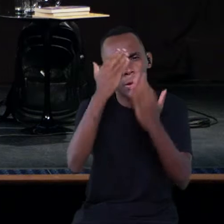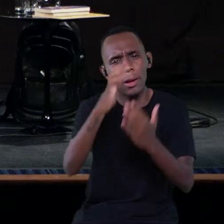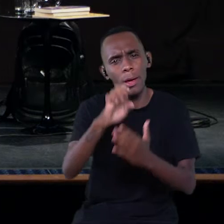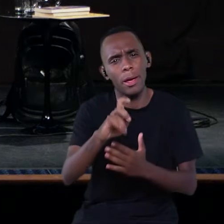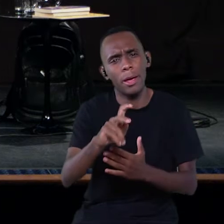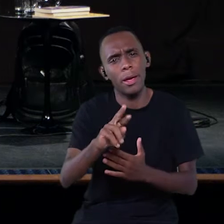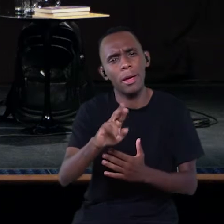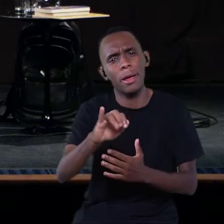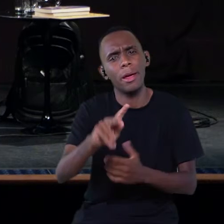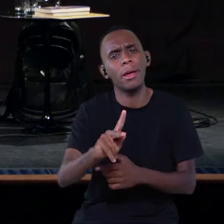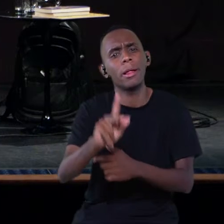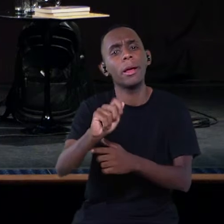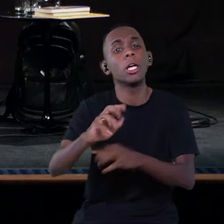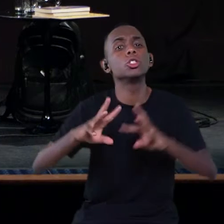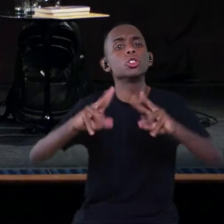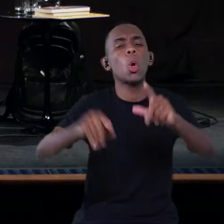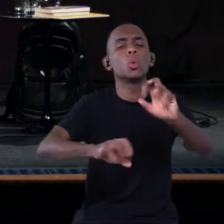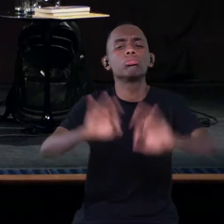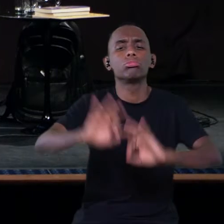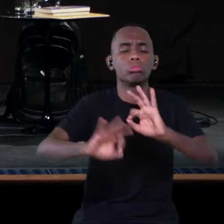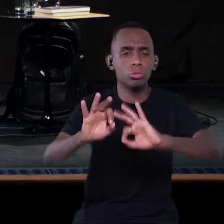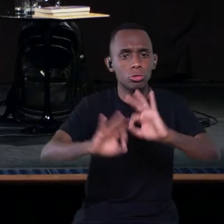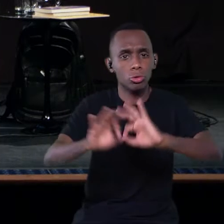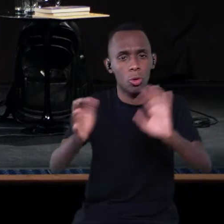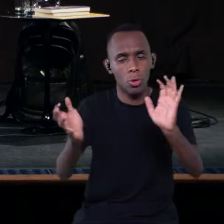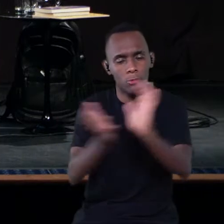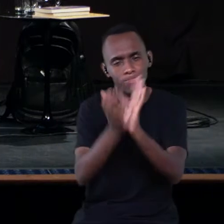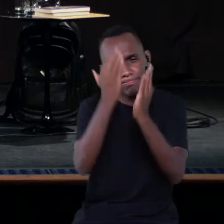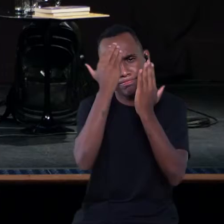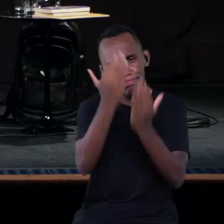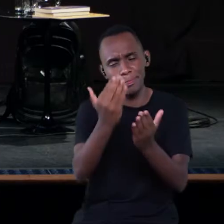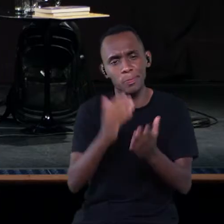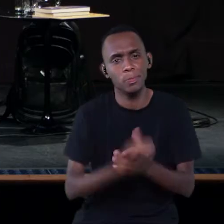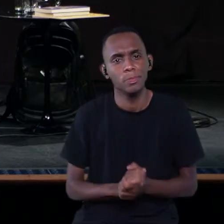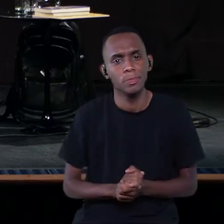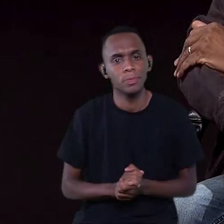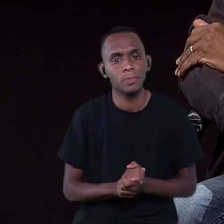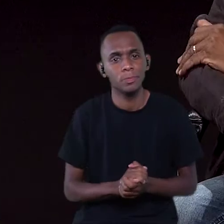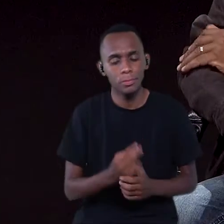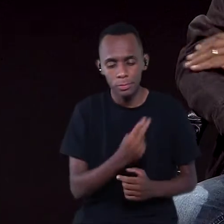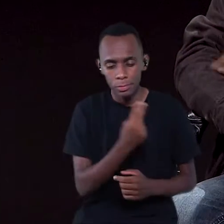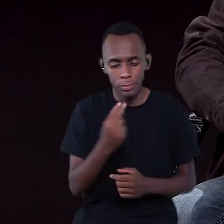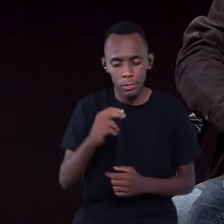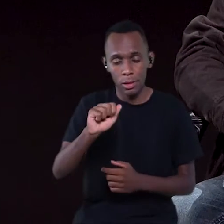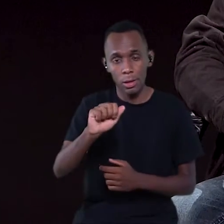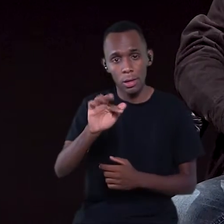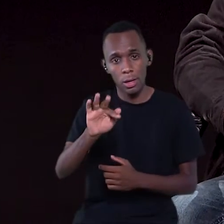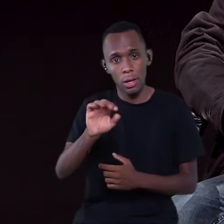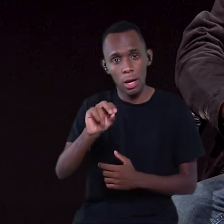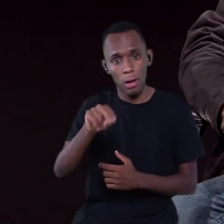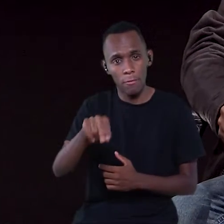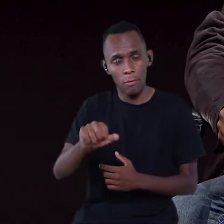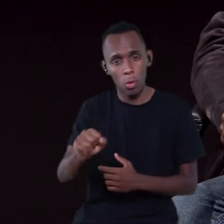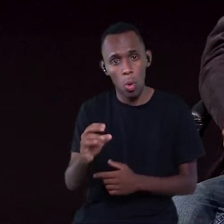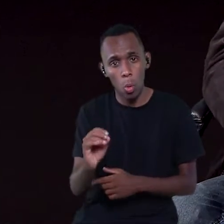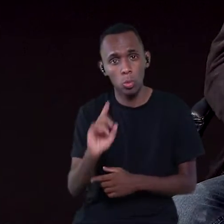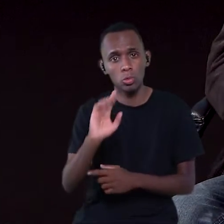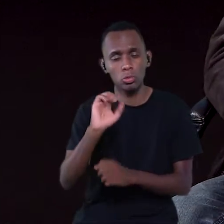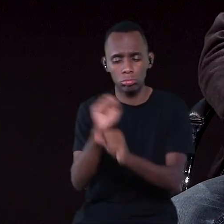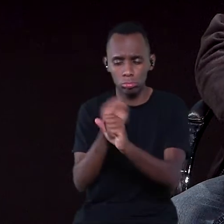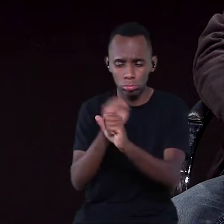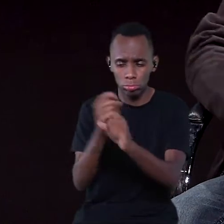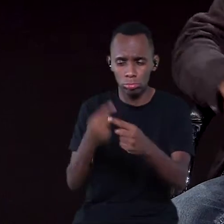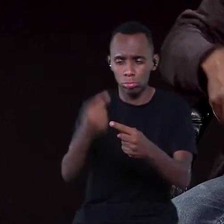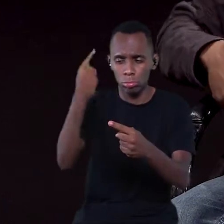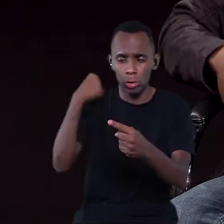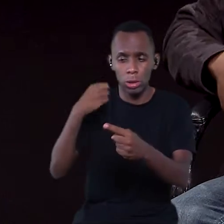Érica. Obrigado a todos os técnicos que trabalham com a gente. Muito obrigado. O meu nome é Afonso Borges, eu faço o projeto há 36